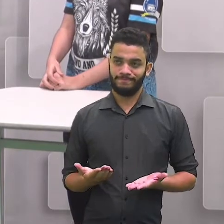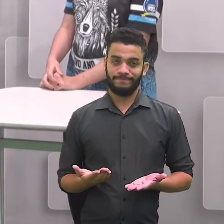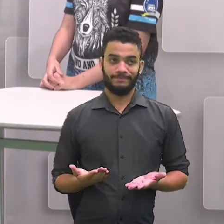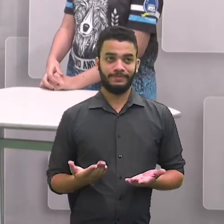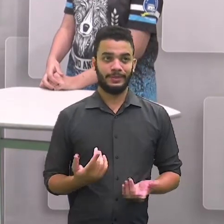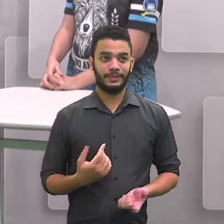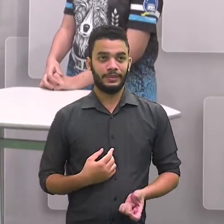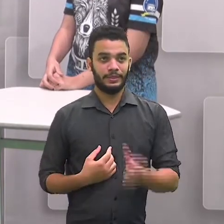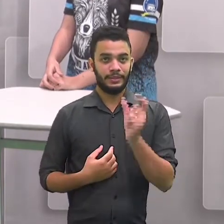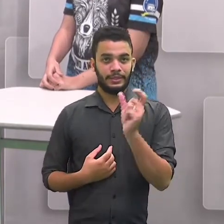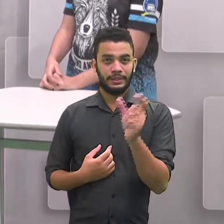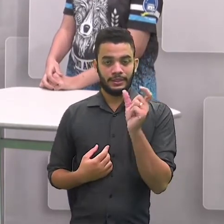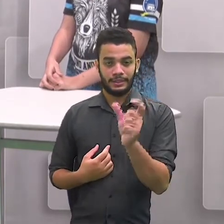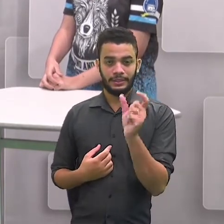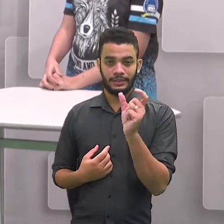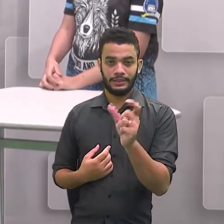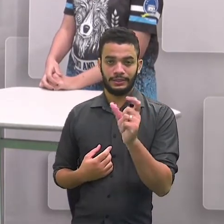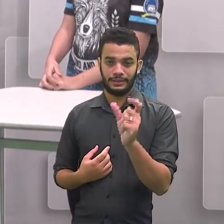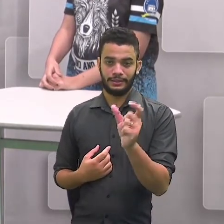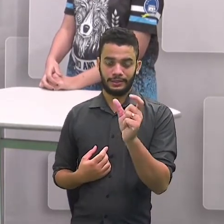Eita, gente.